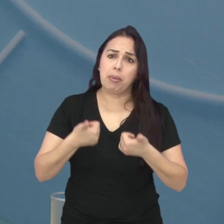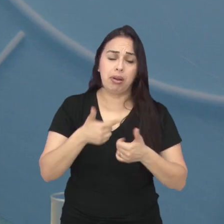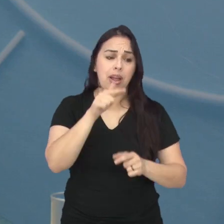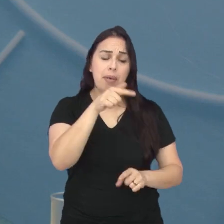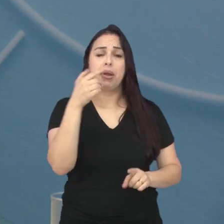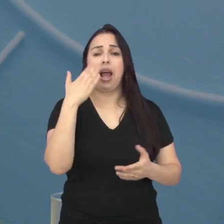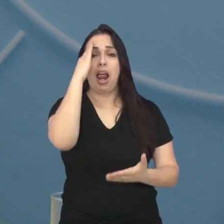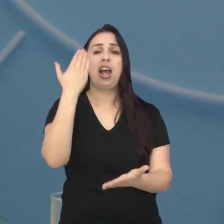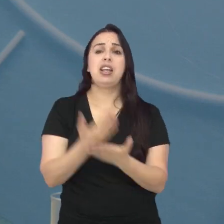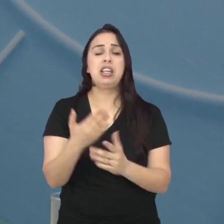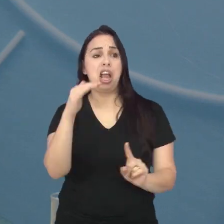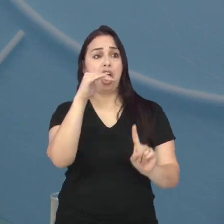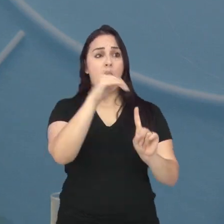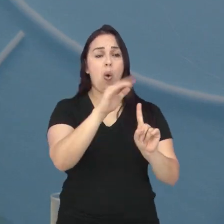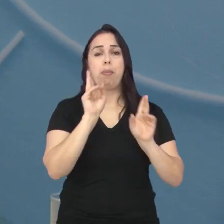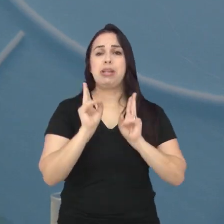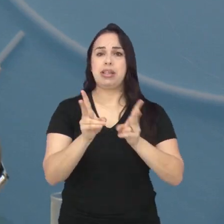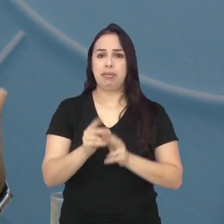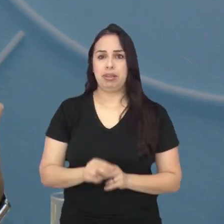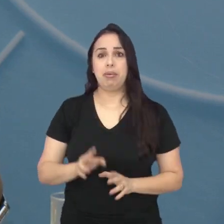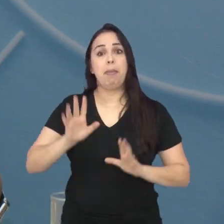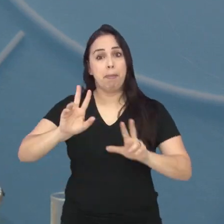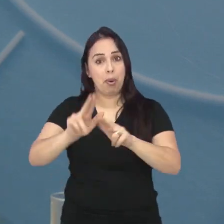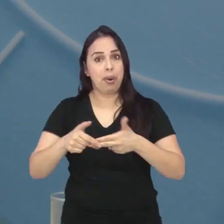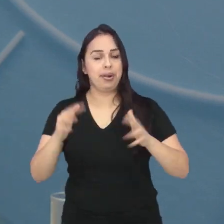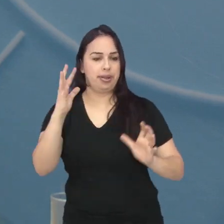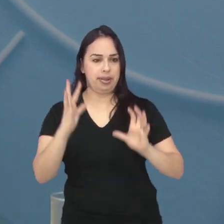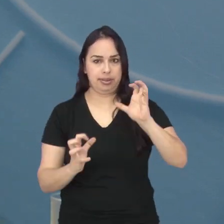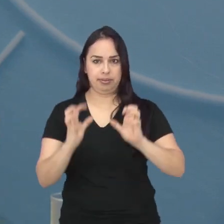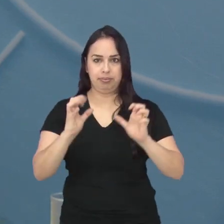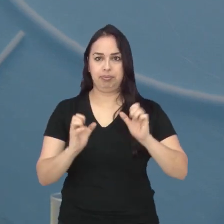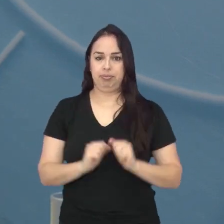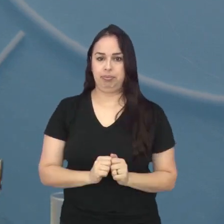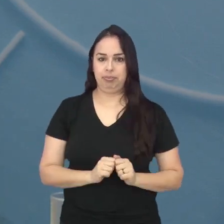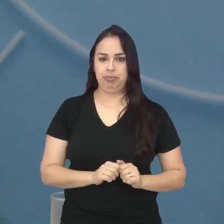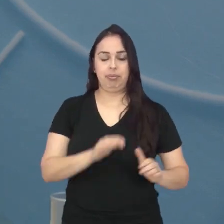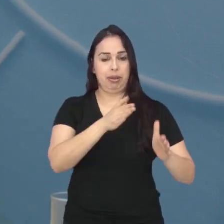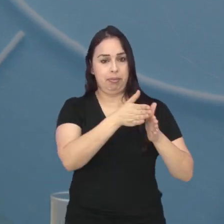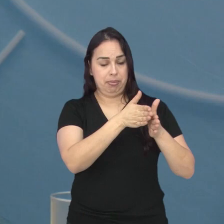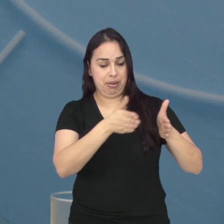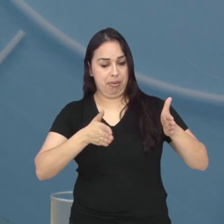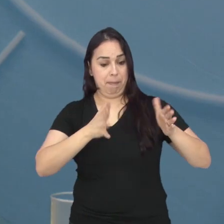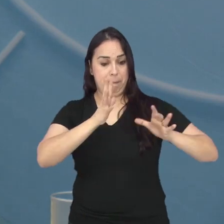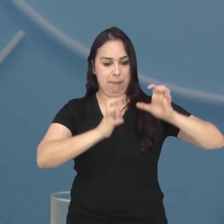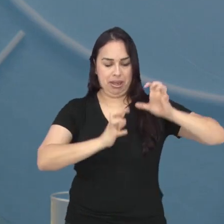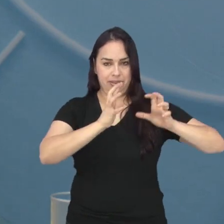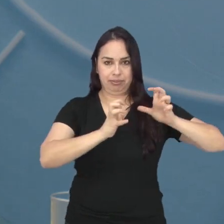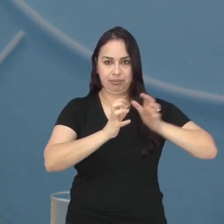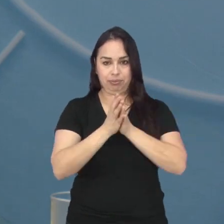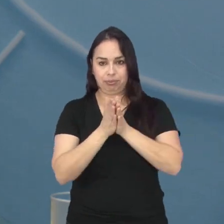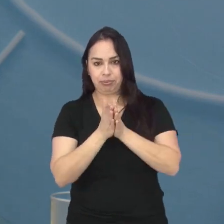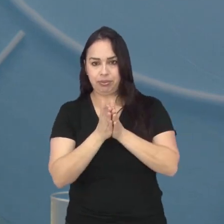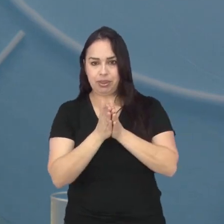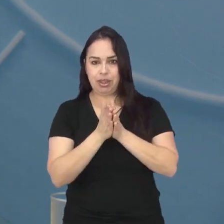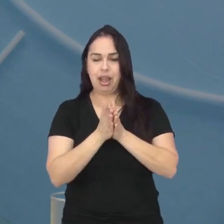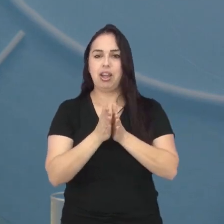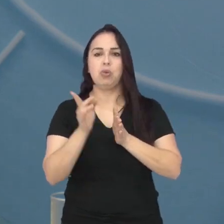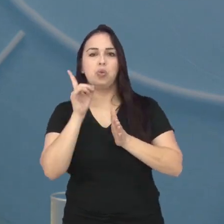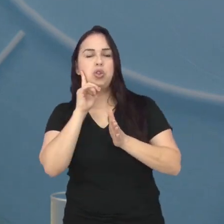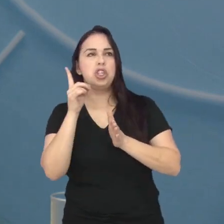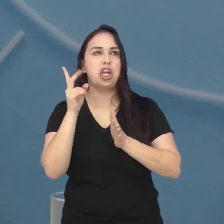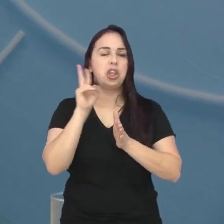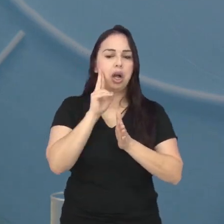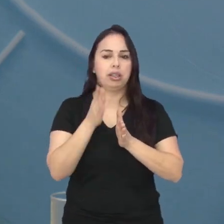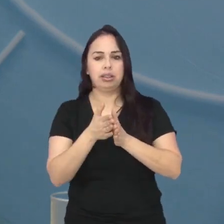dar certo é dela. Né? E aí as brigas são constantes. Então é um momento de briga, dessa acusação. Passa